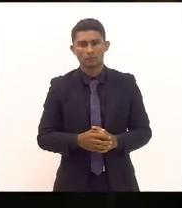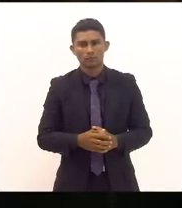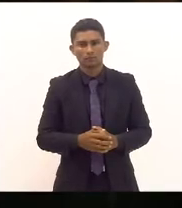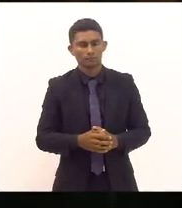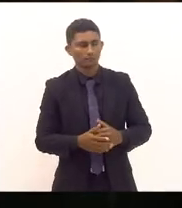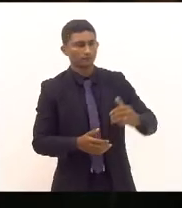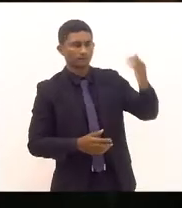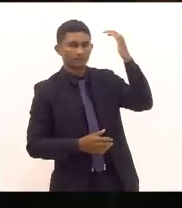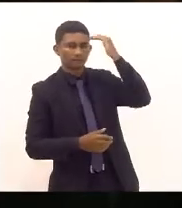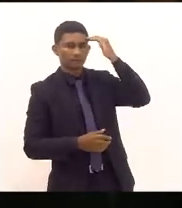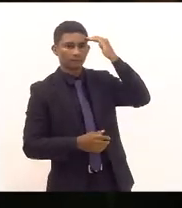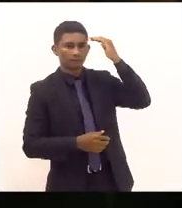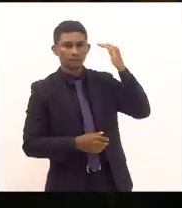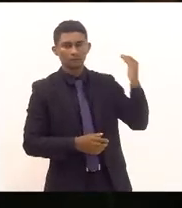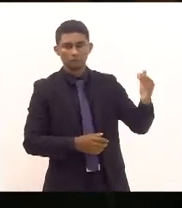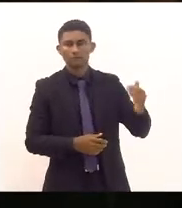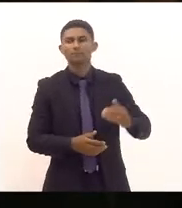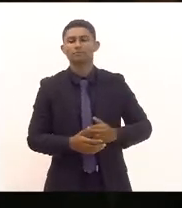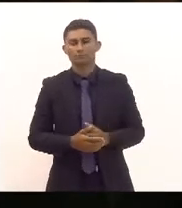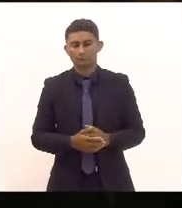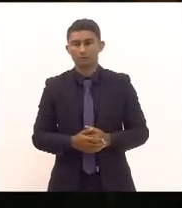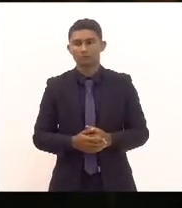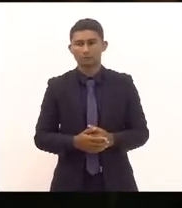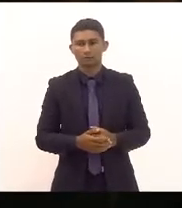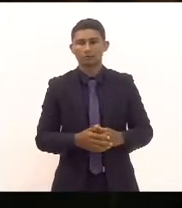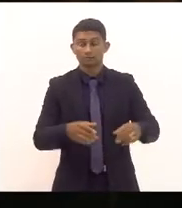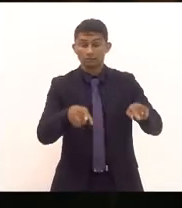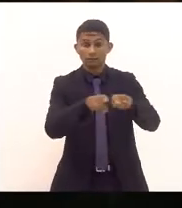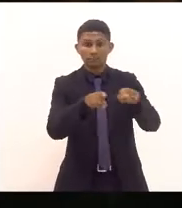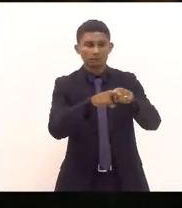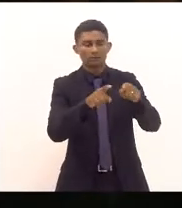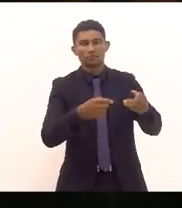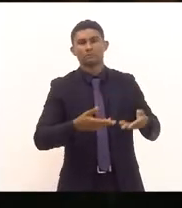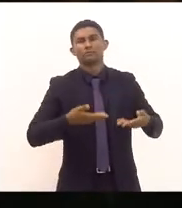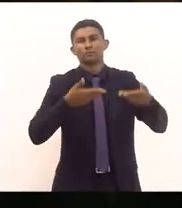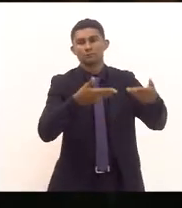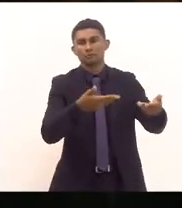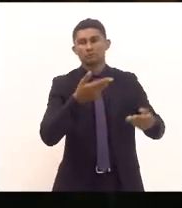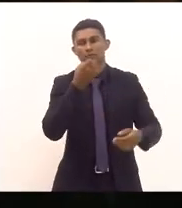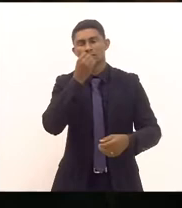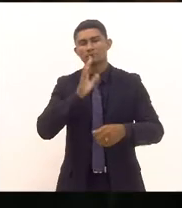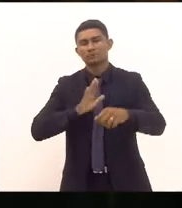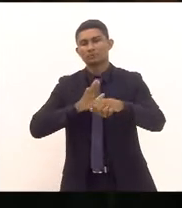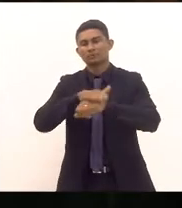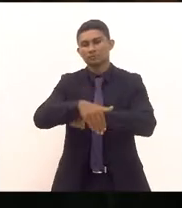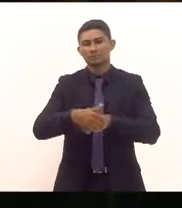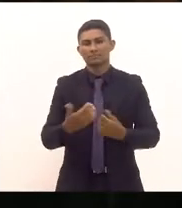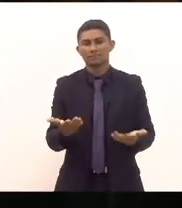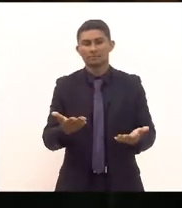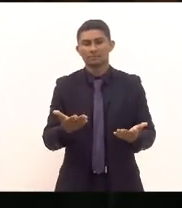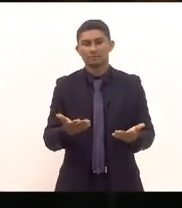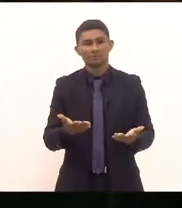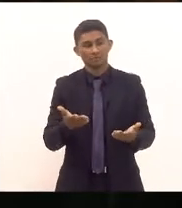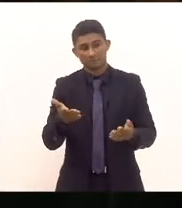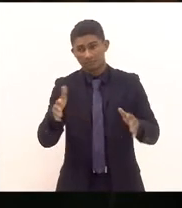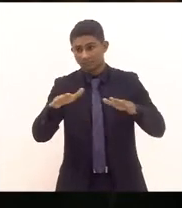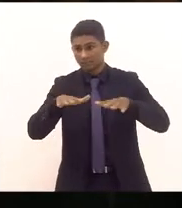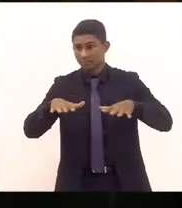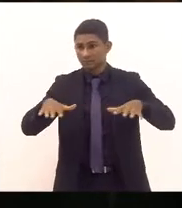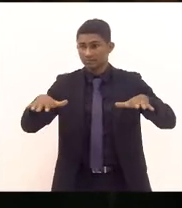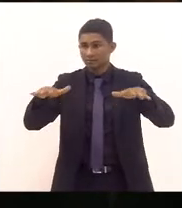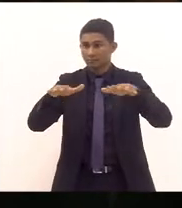Obrigado Renata muito obrigado inclusive pela pelo convite Boa noite Renata boa noite Paulinho